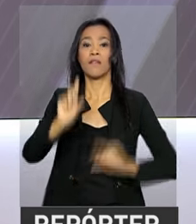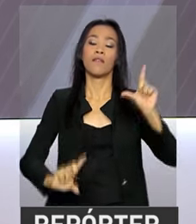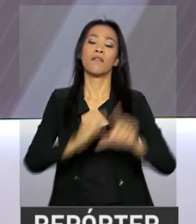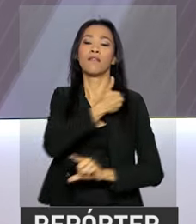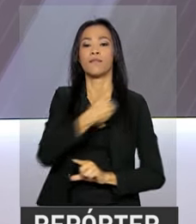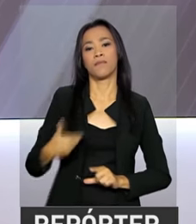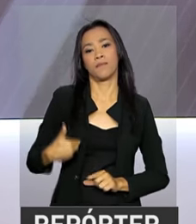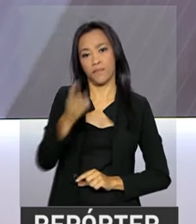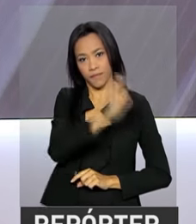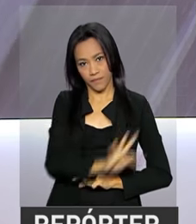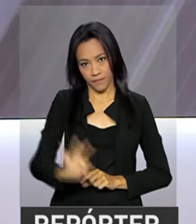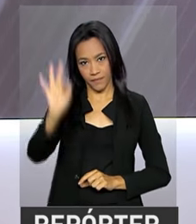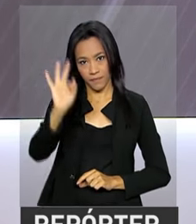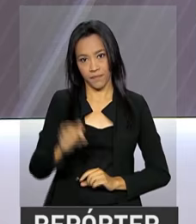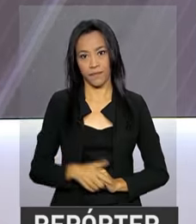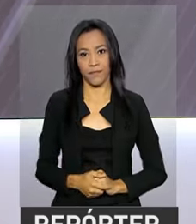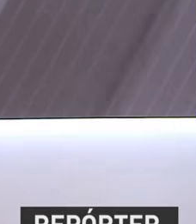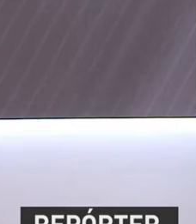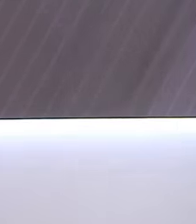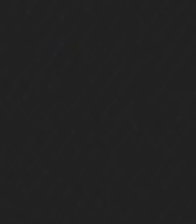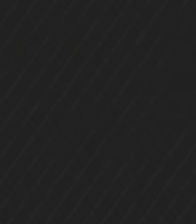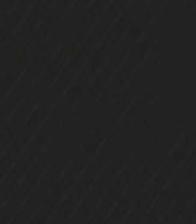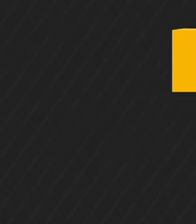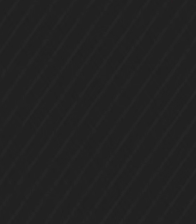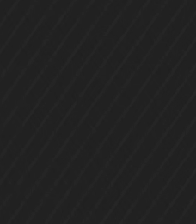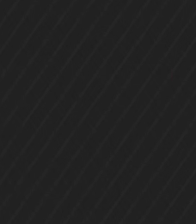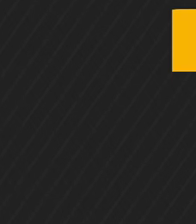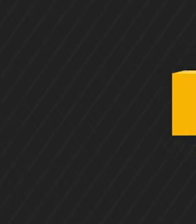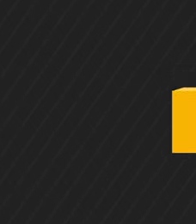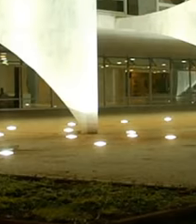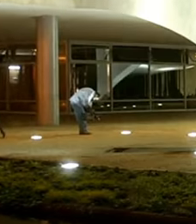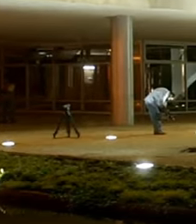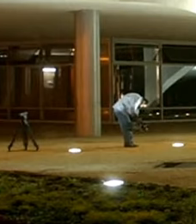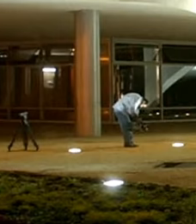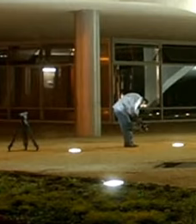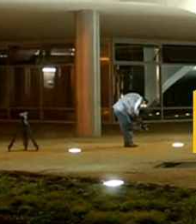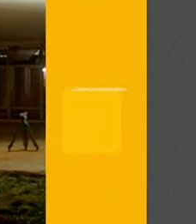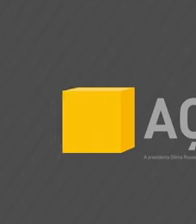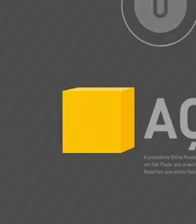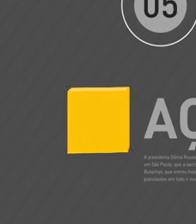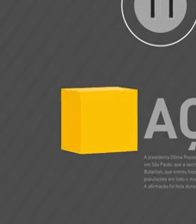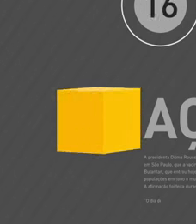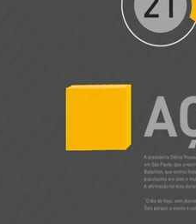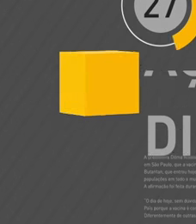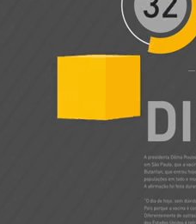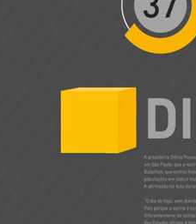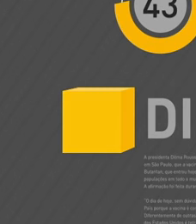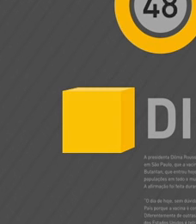NBR, a TV do Governo Federal.